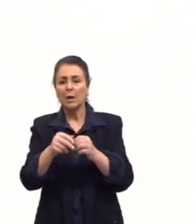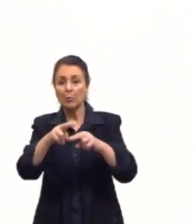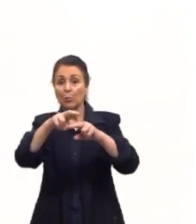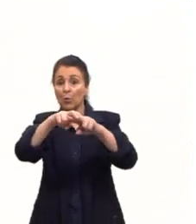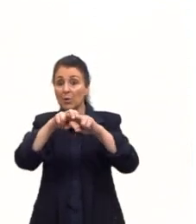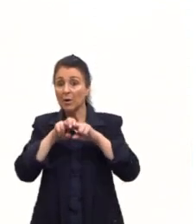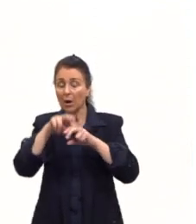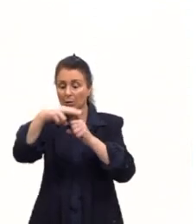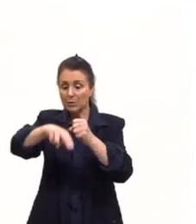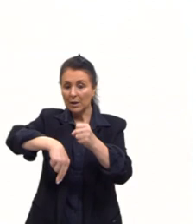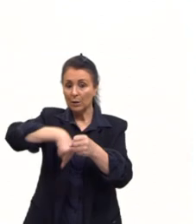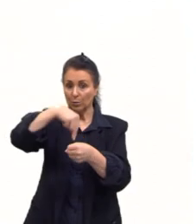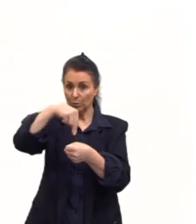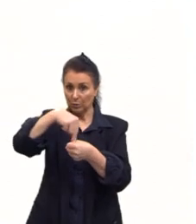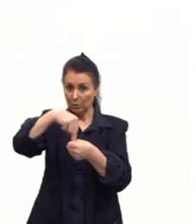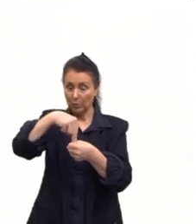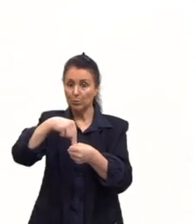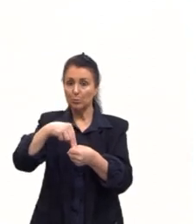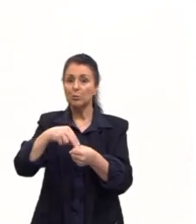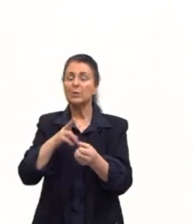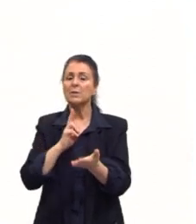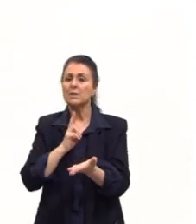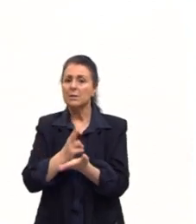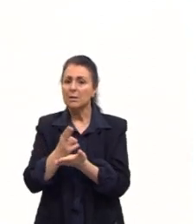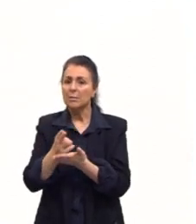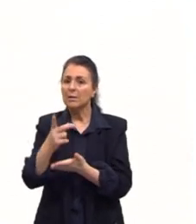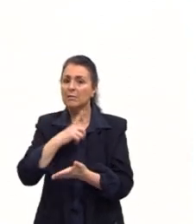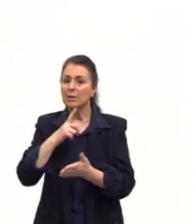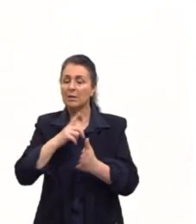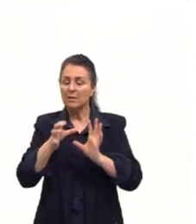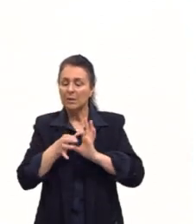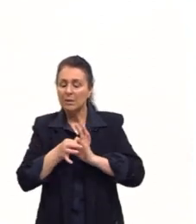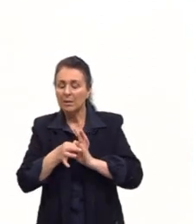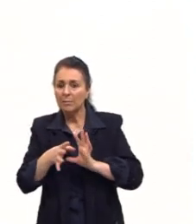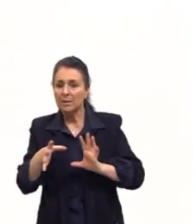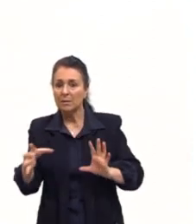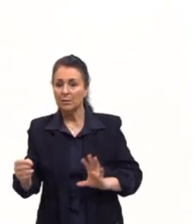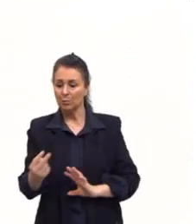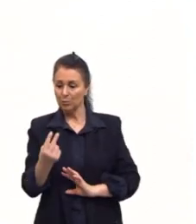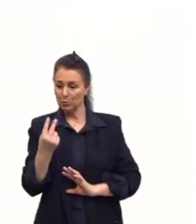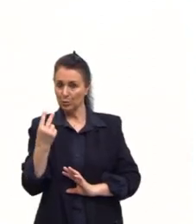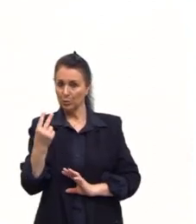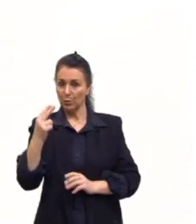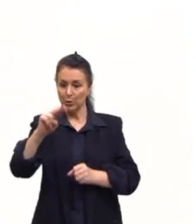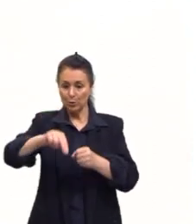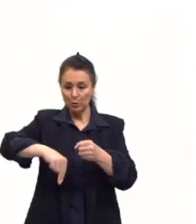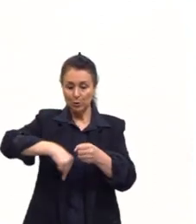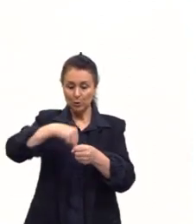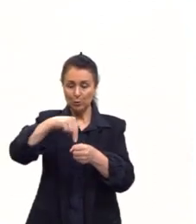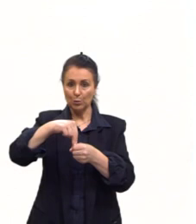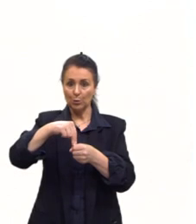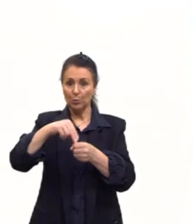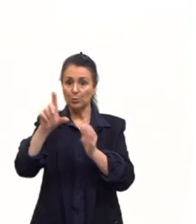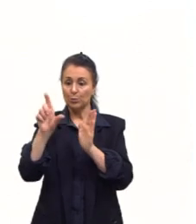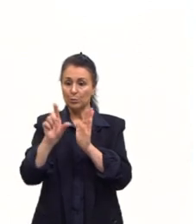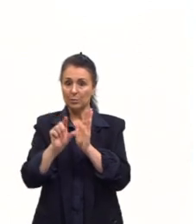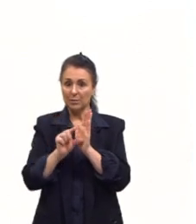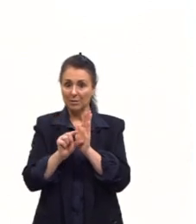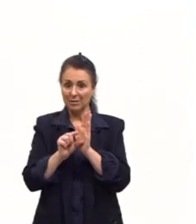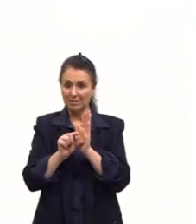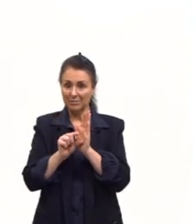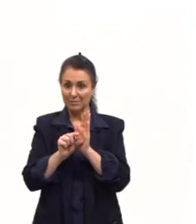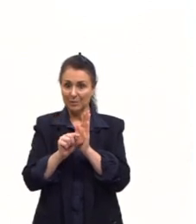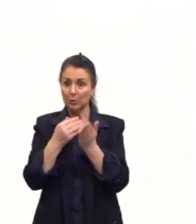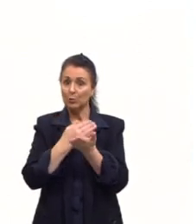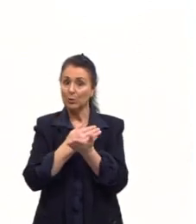neutros formando sempre sempre vai ter essa liberação né de dois núcleos menores do que era